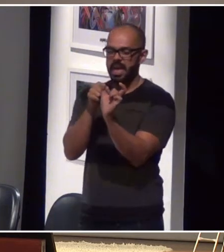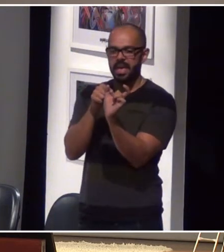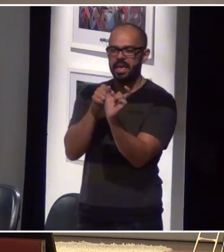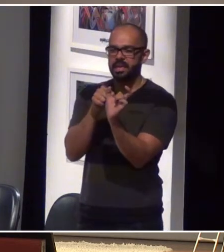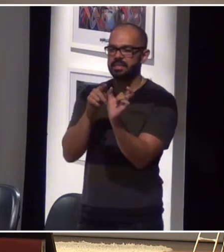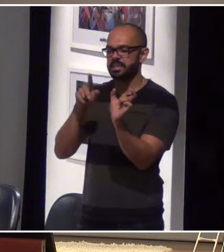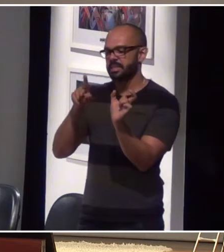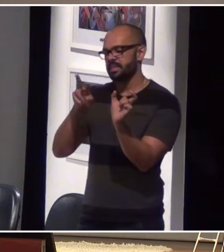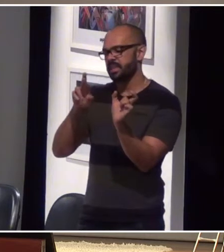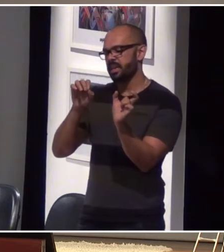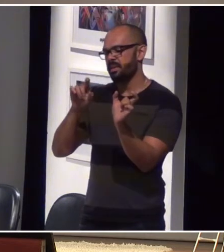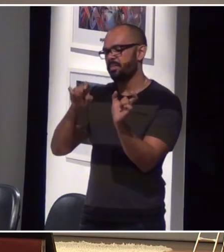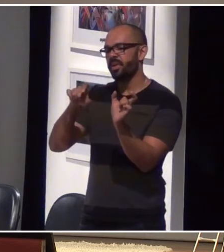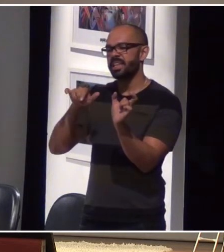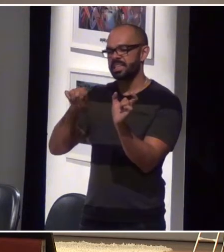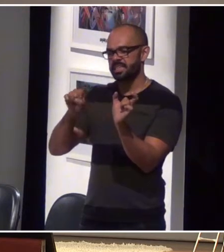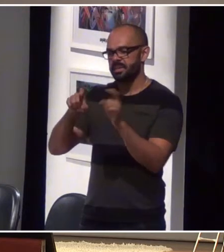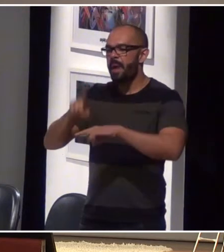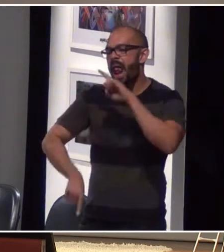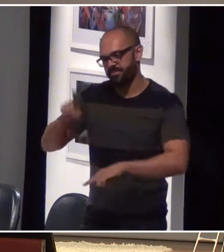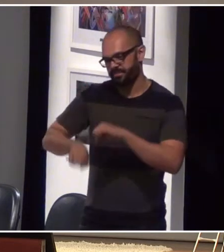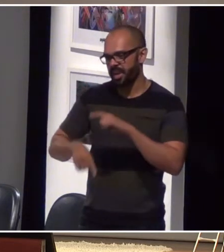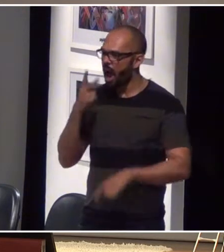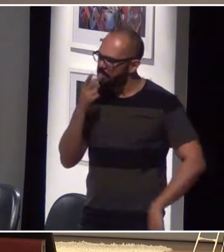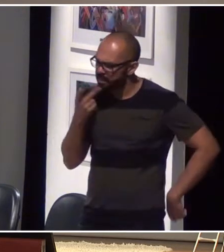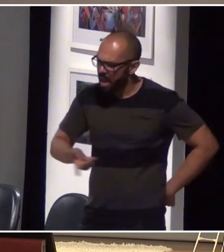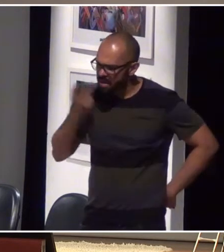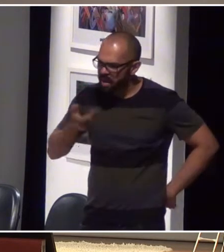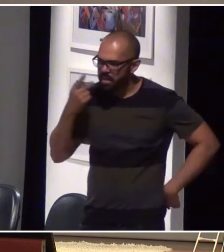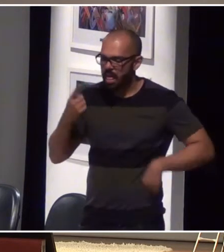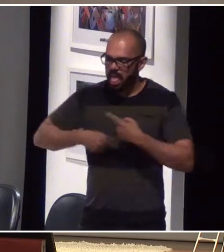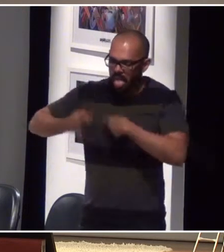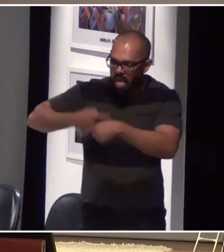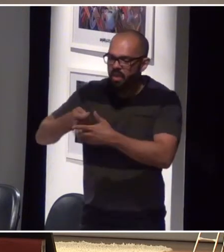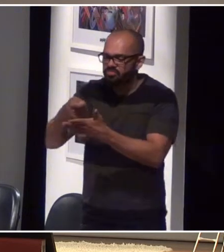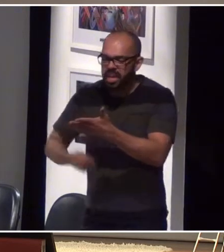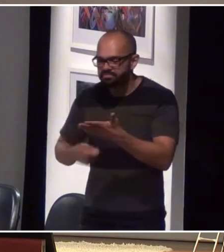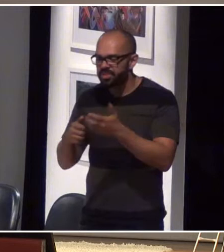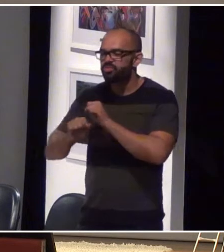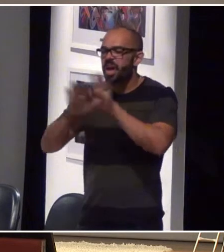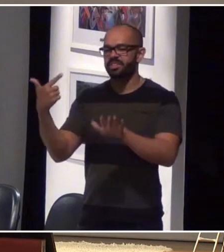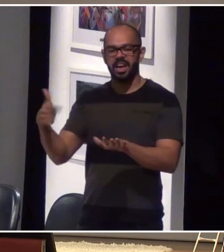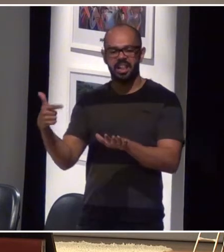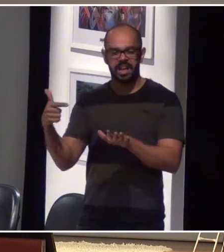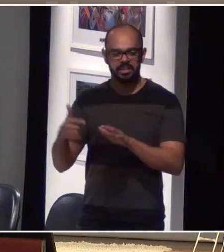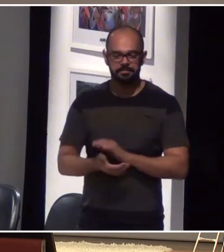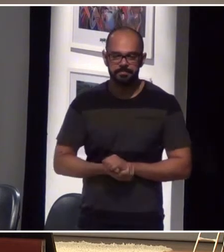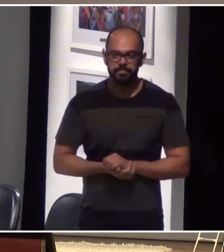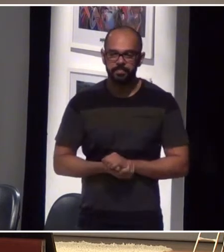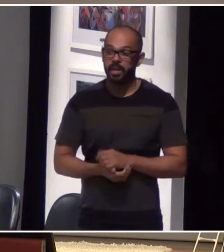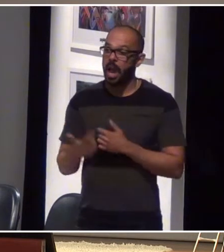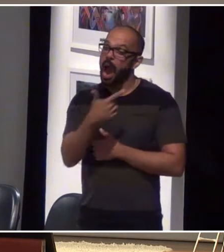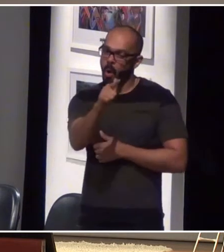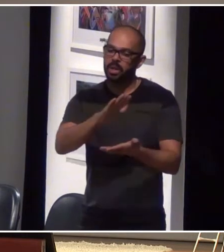são prolixas, palavrório. Palavrório. Está dizendo rococó, né? O texto, mas não está claro. A